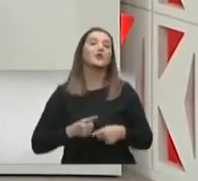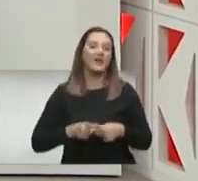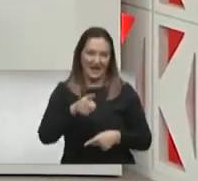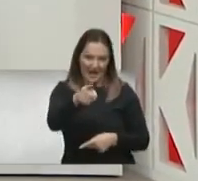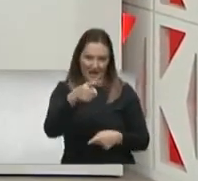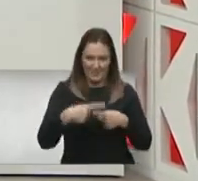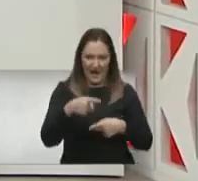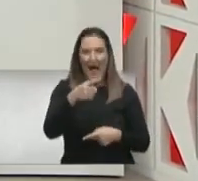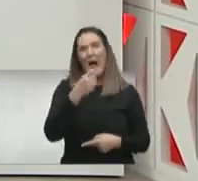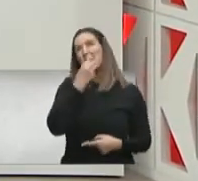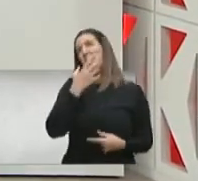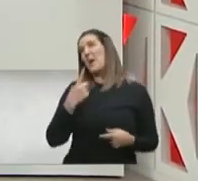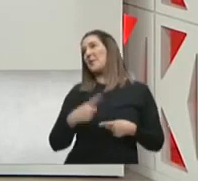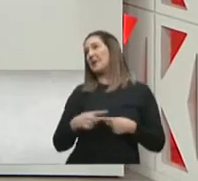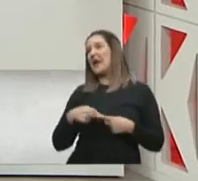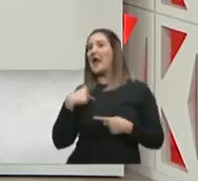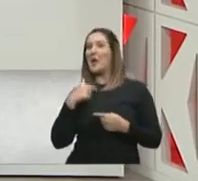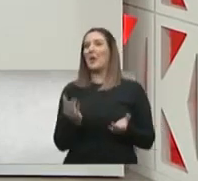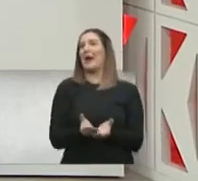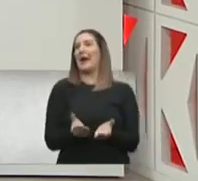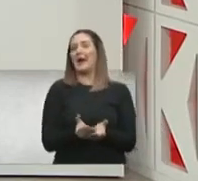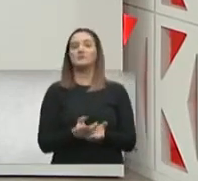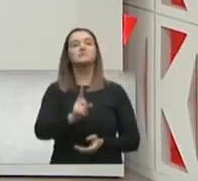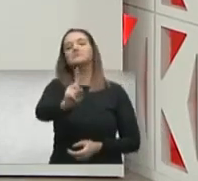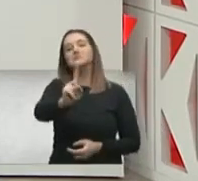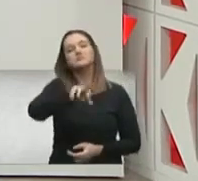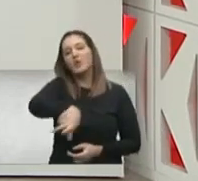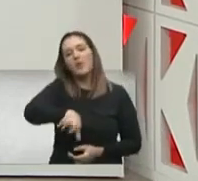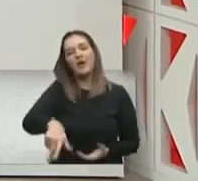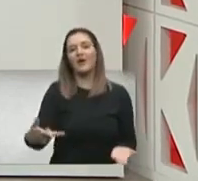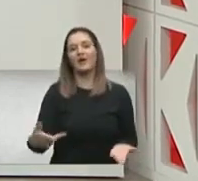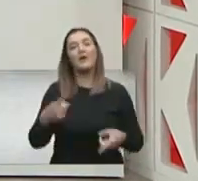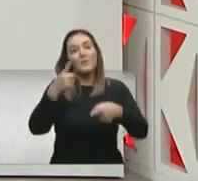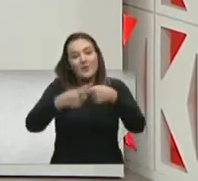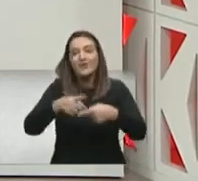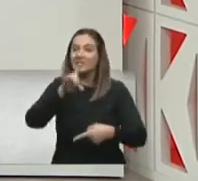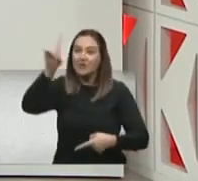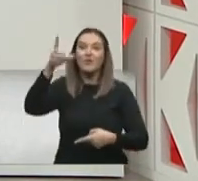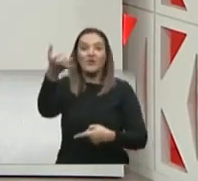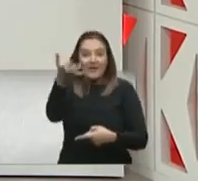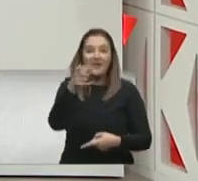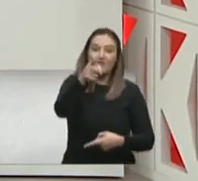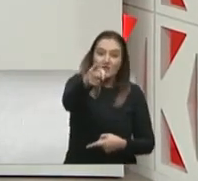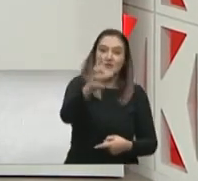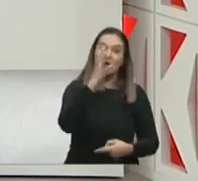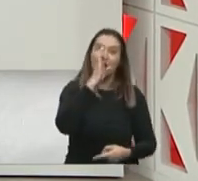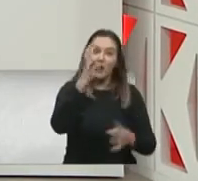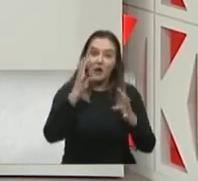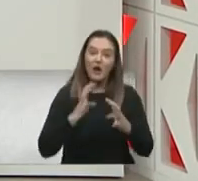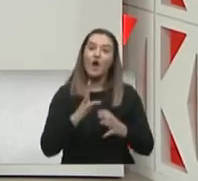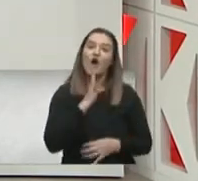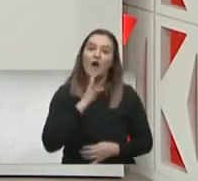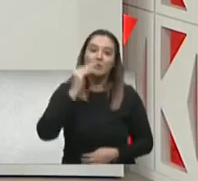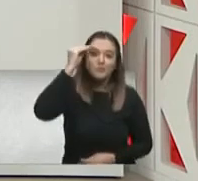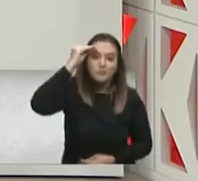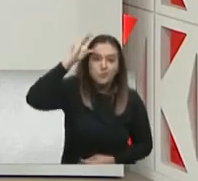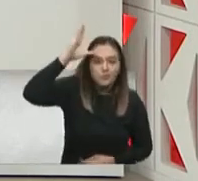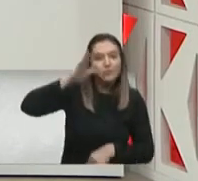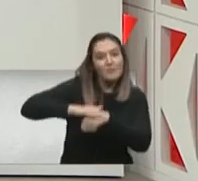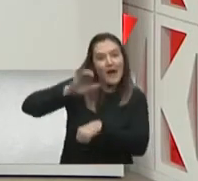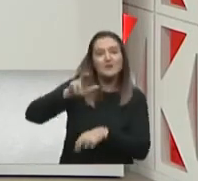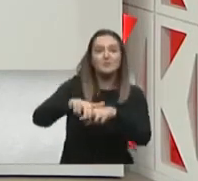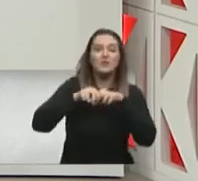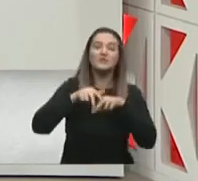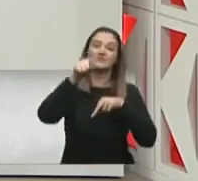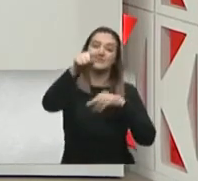você é bonzinho, não, não. É porque Deus preparou esse momento. É porque Deus queria que você ouvisse a palavra dele essa noite. E por isso você está